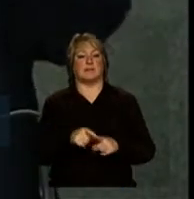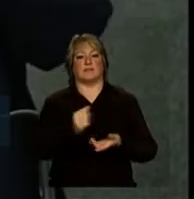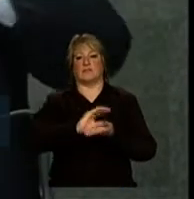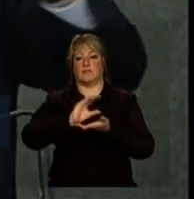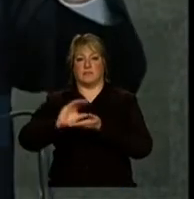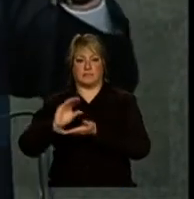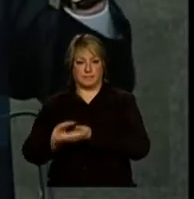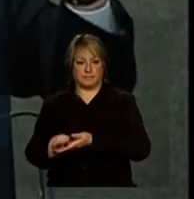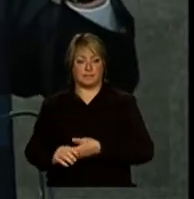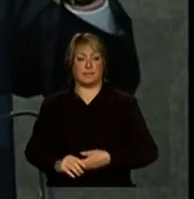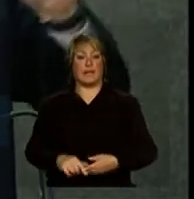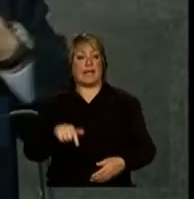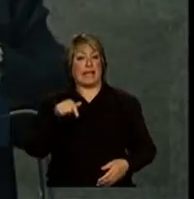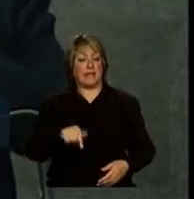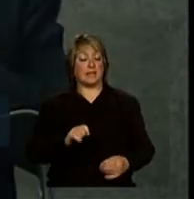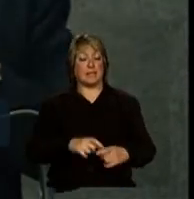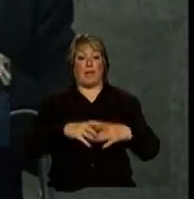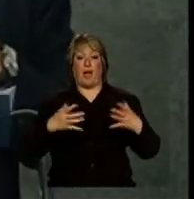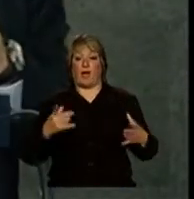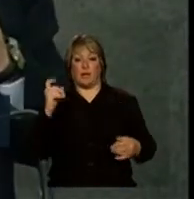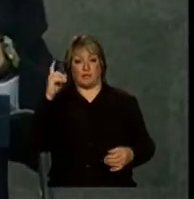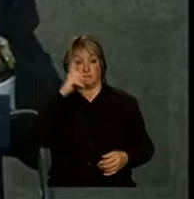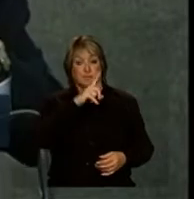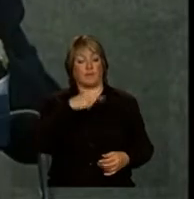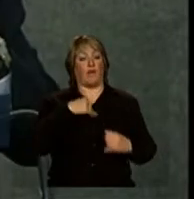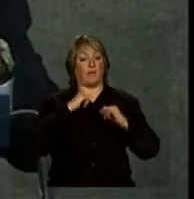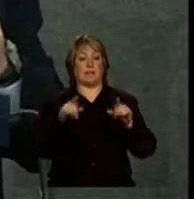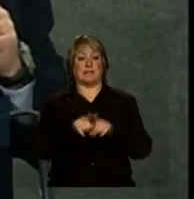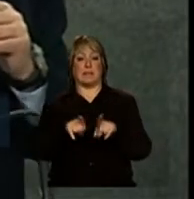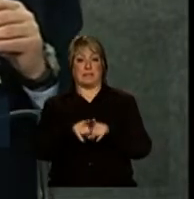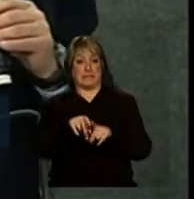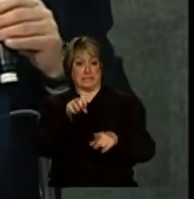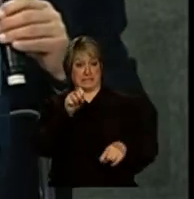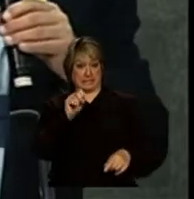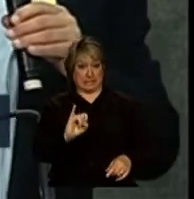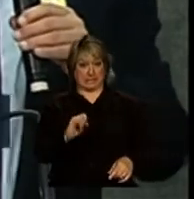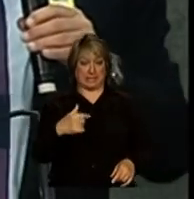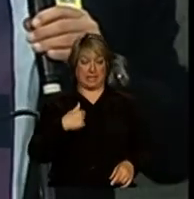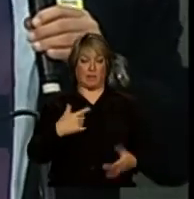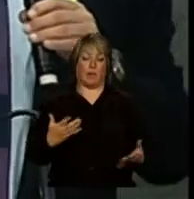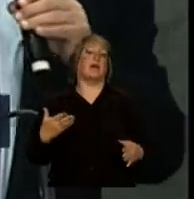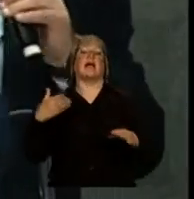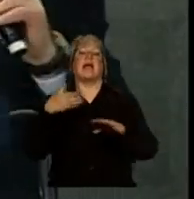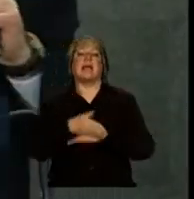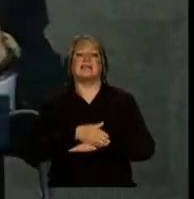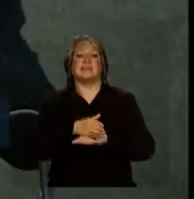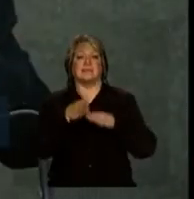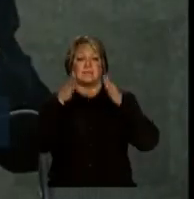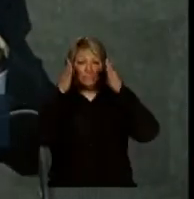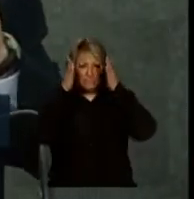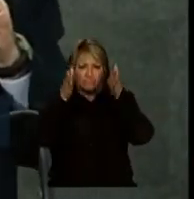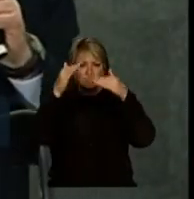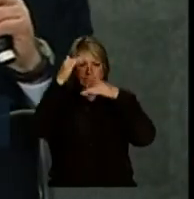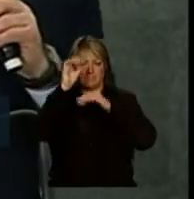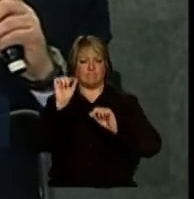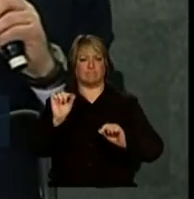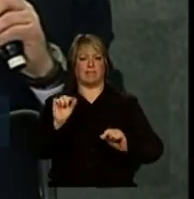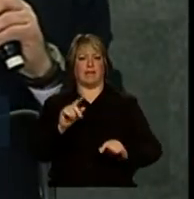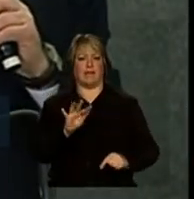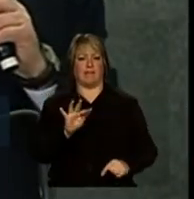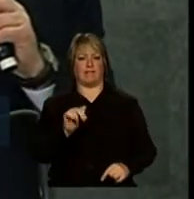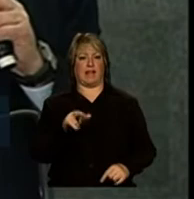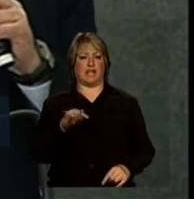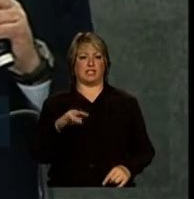isso é o maior dilema e vou dizer o seguinte seu evento com certo fanatismo do processo de